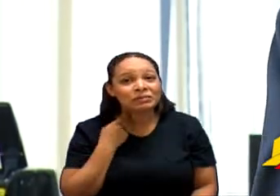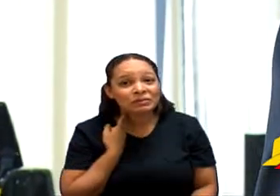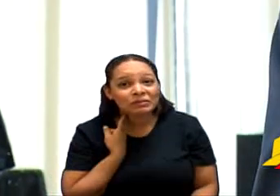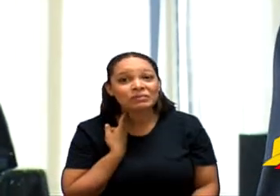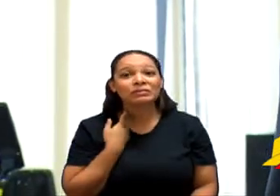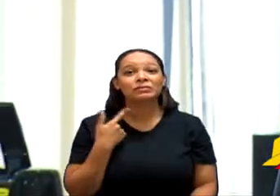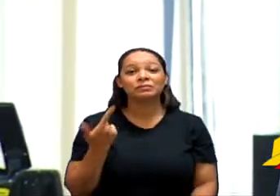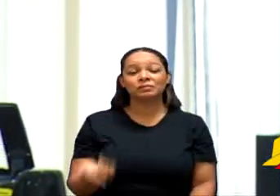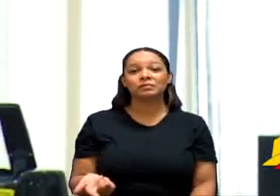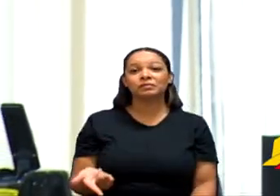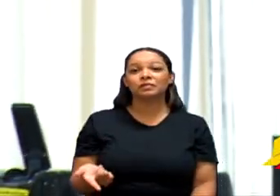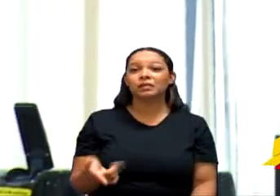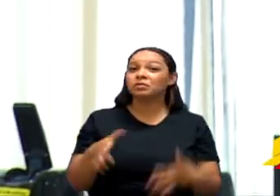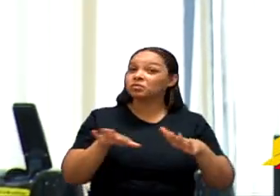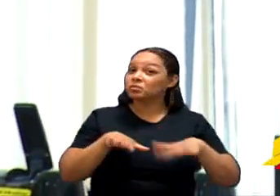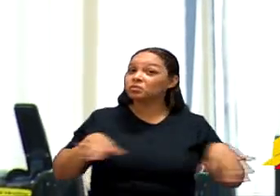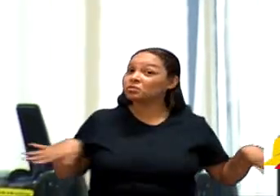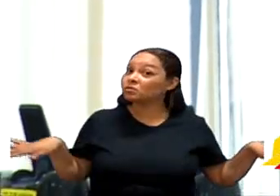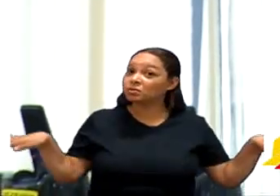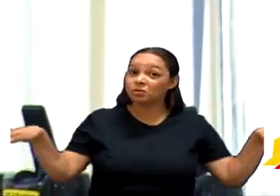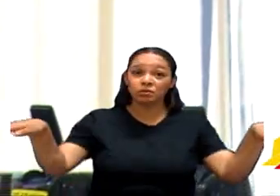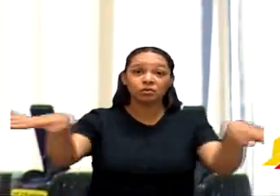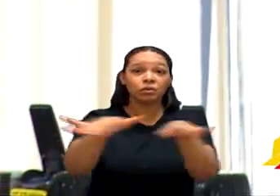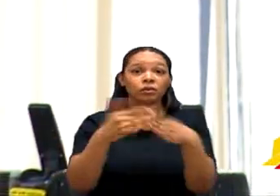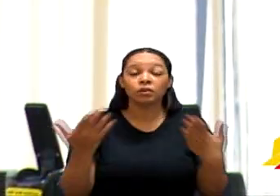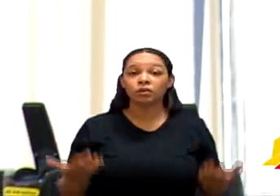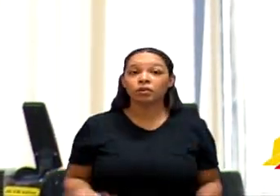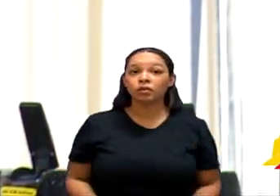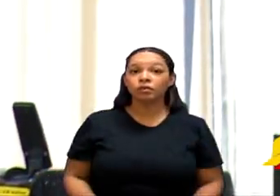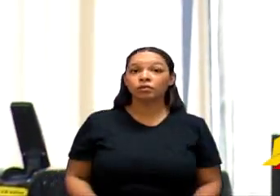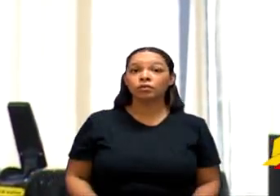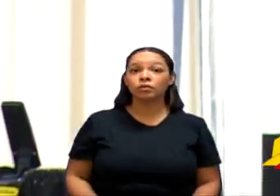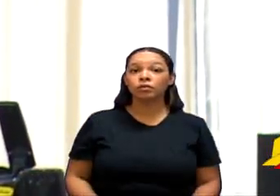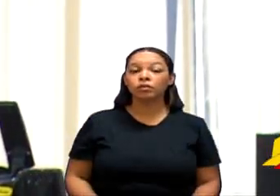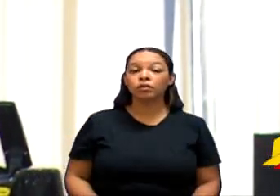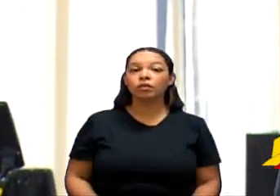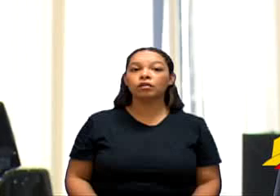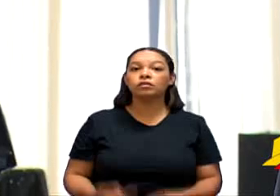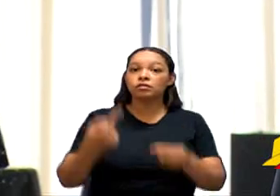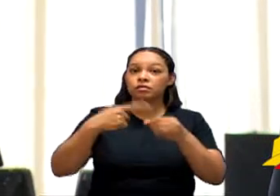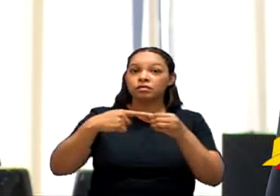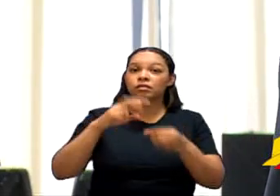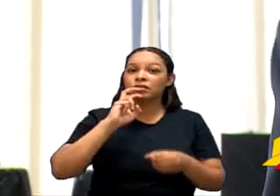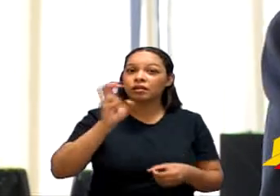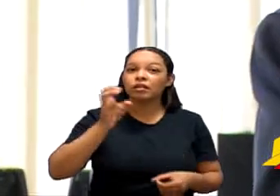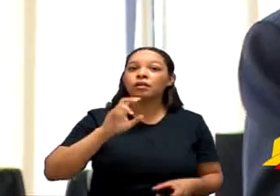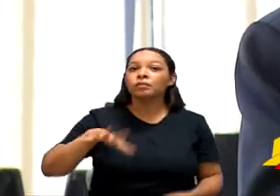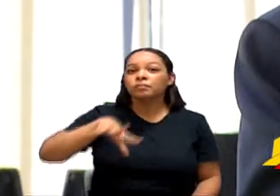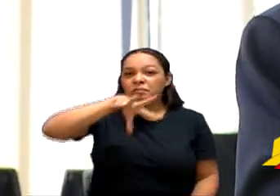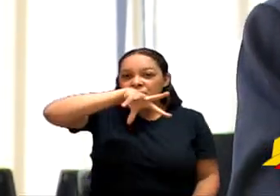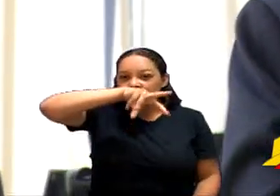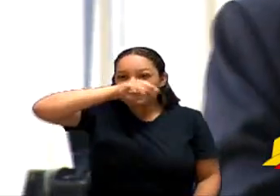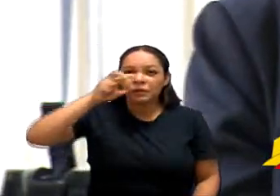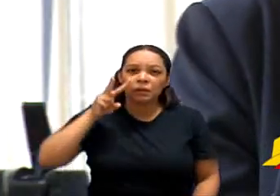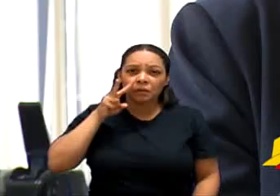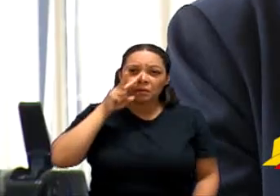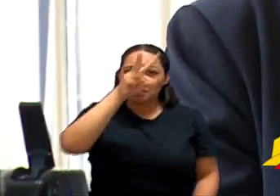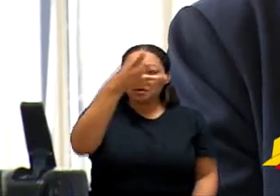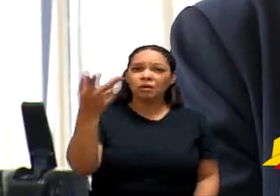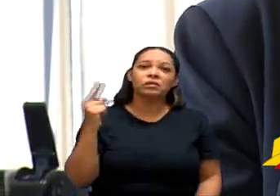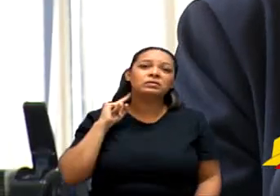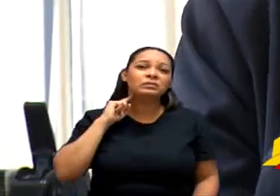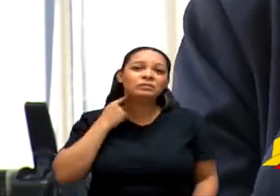só da Zona Norte, mas já de vários locais da cidade de Sorocaba, está vindo com cheiro forte, o gosto, a